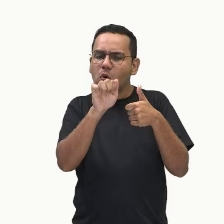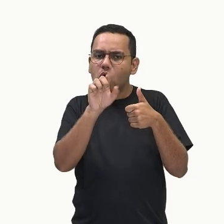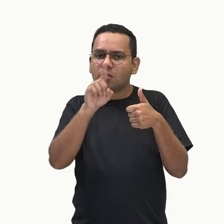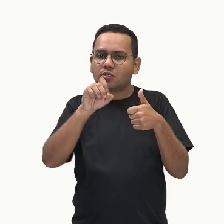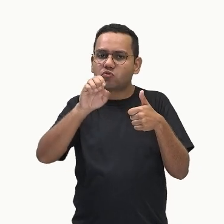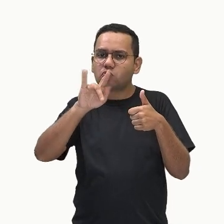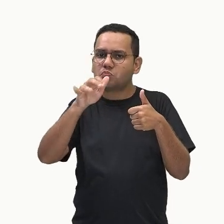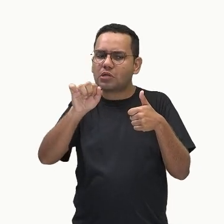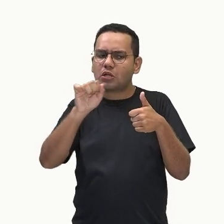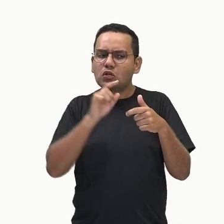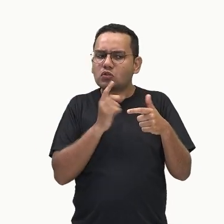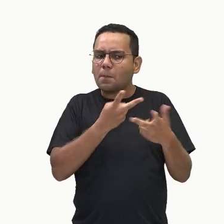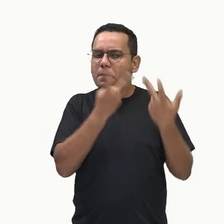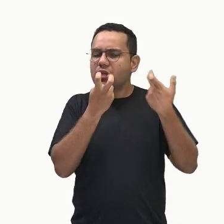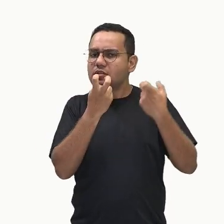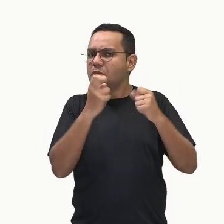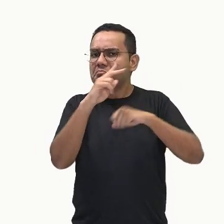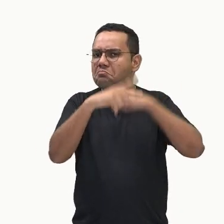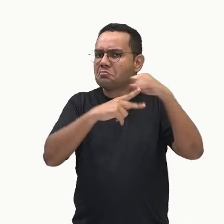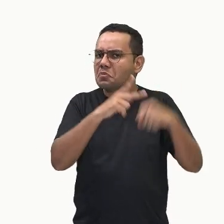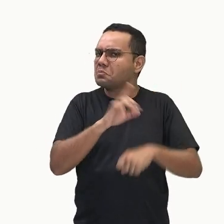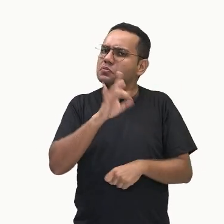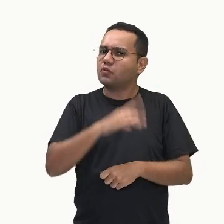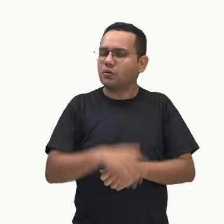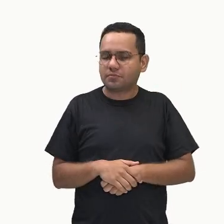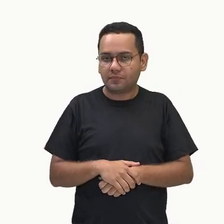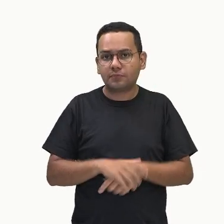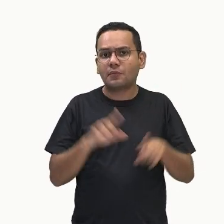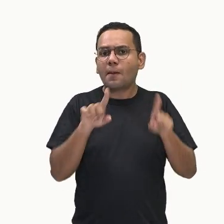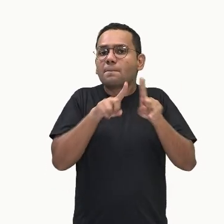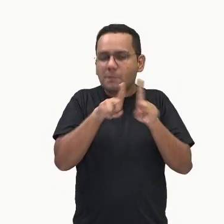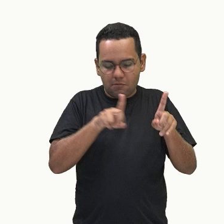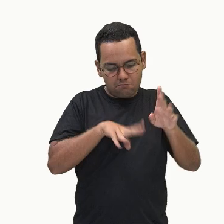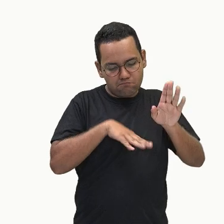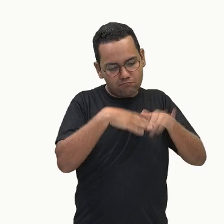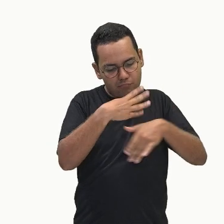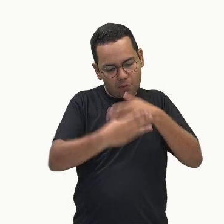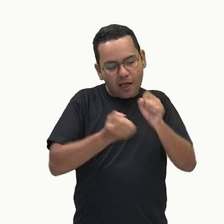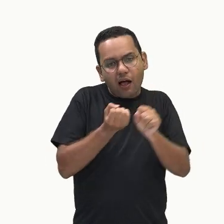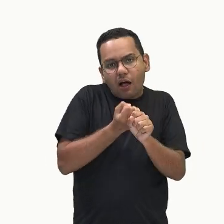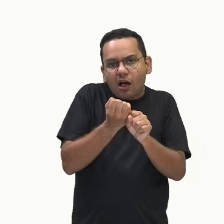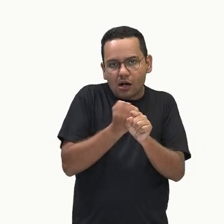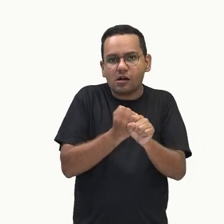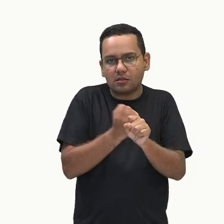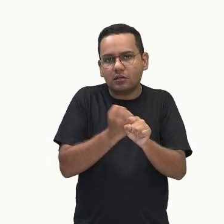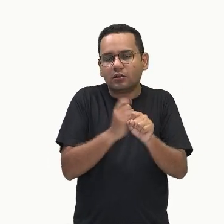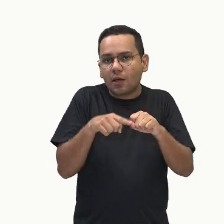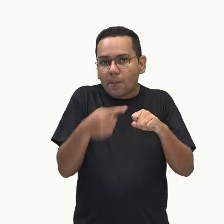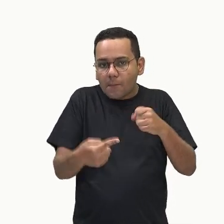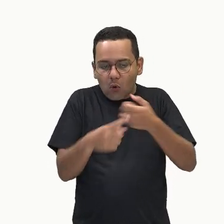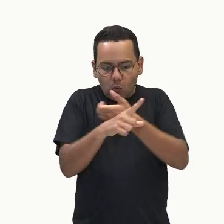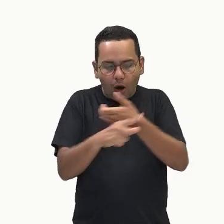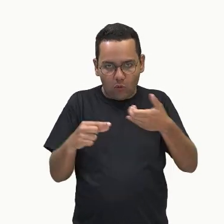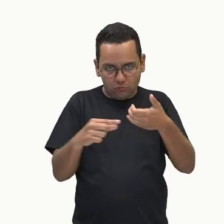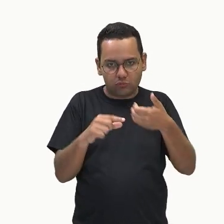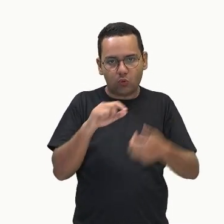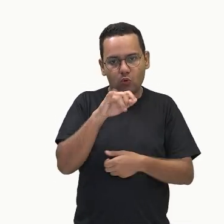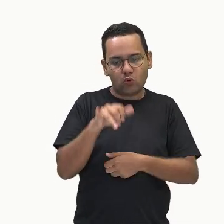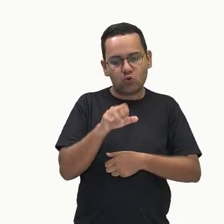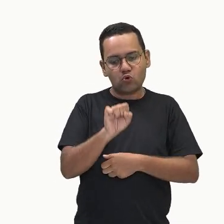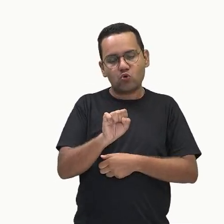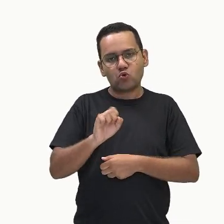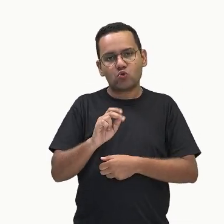prótons, certo? E aí, no estudo desenvolvido por Thomson, ele viu